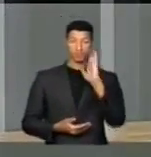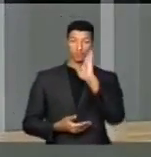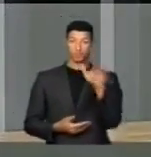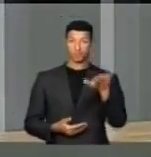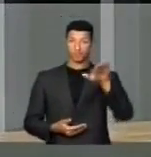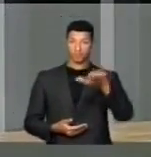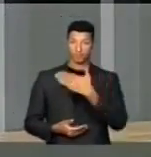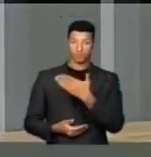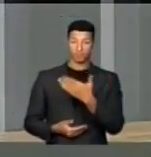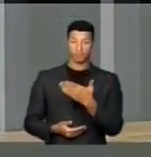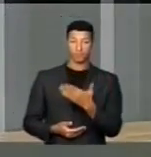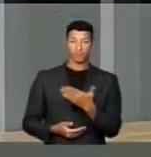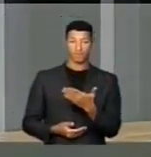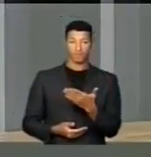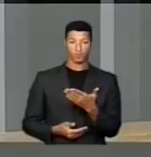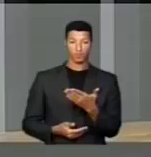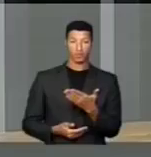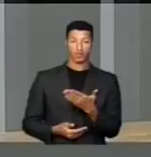vetou